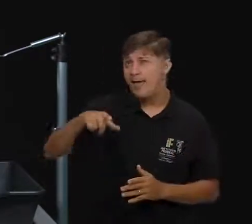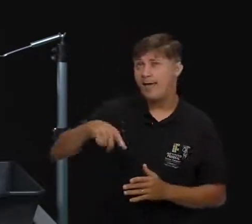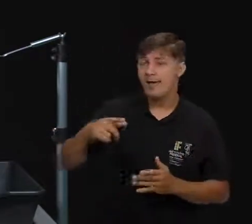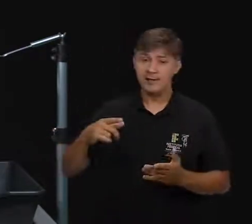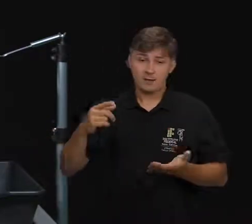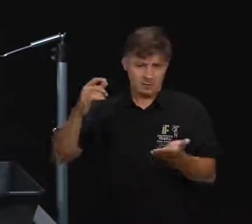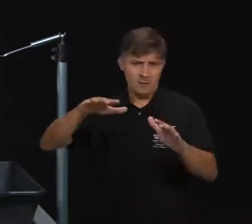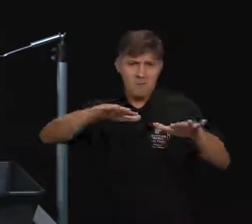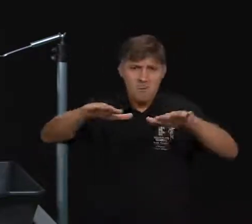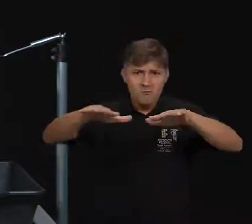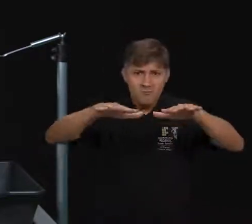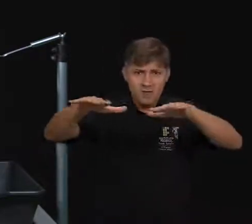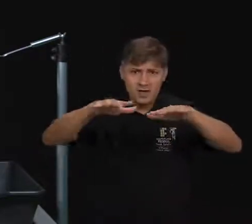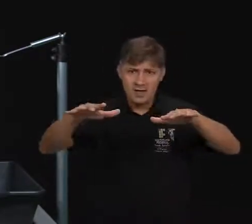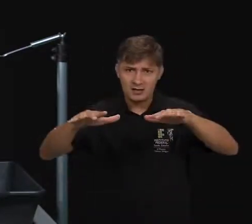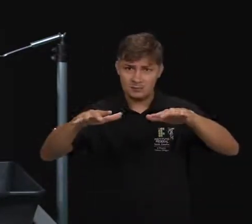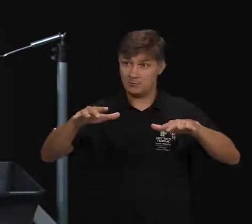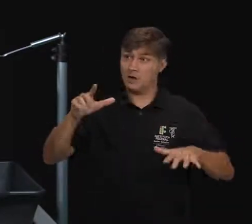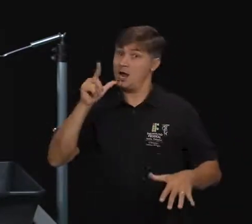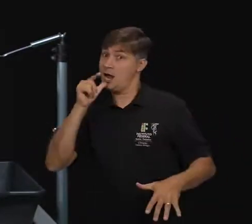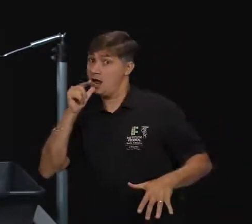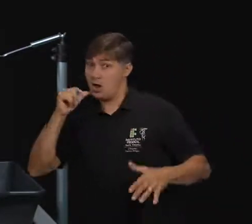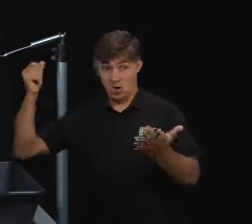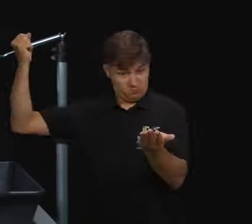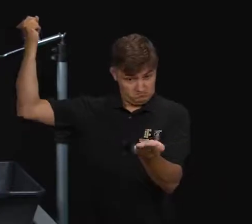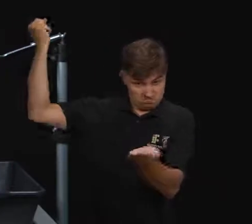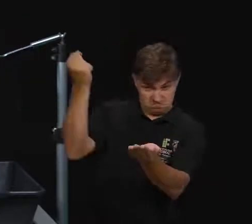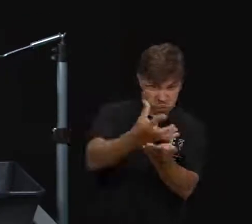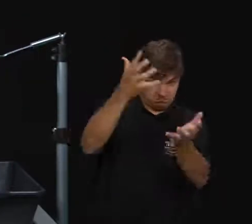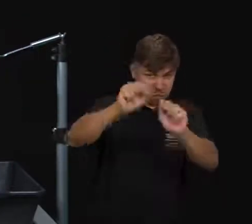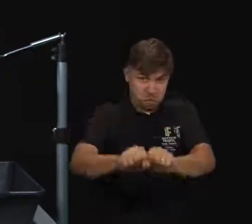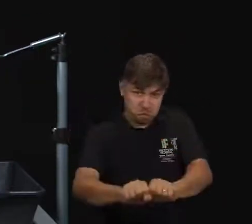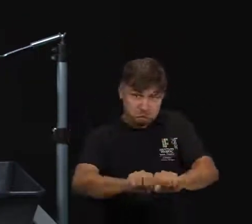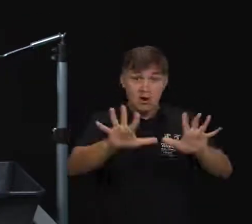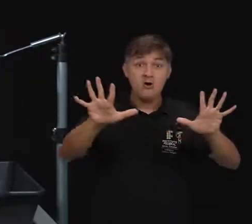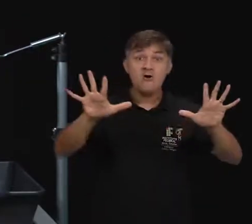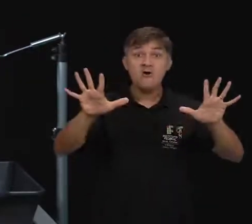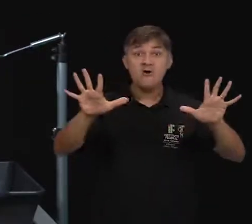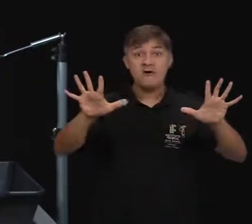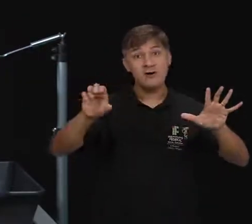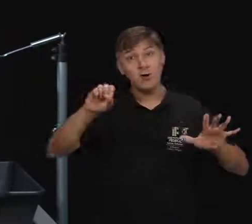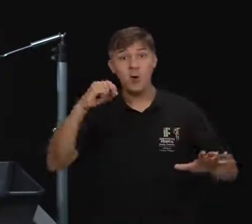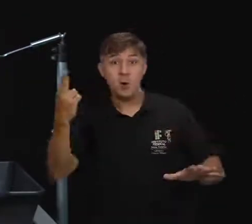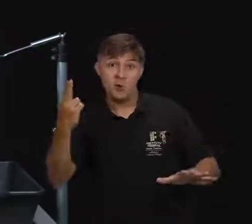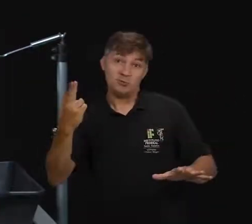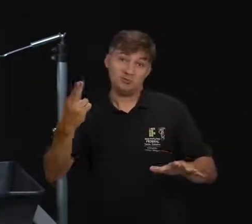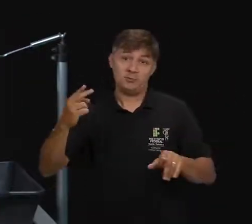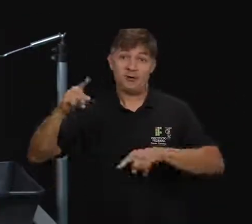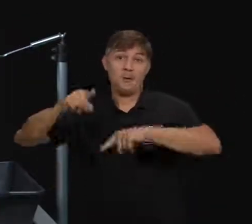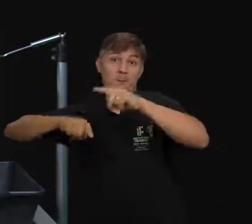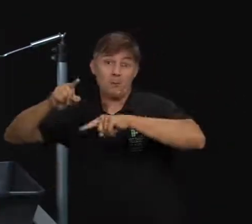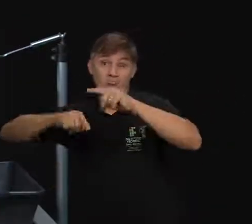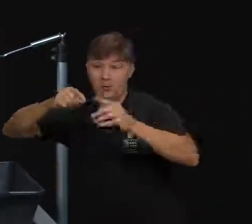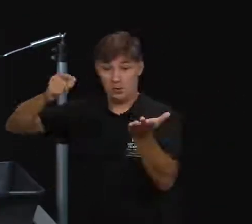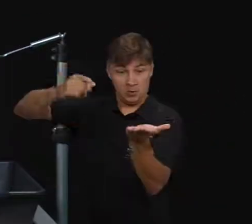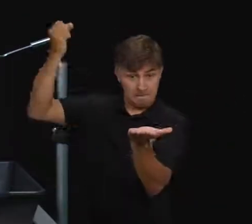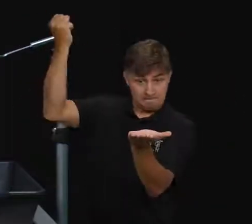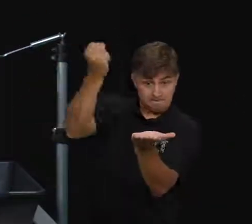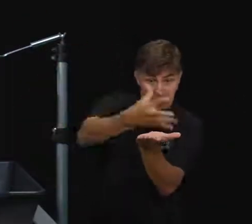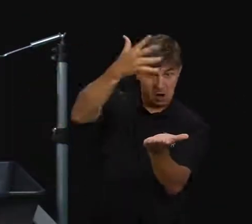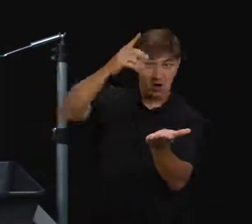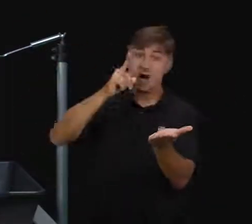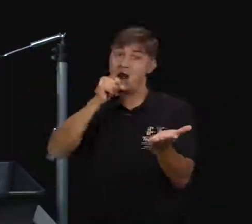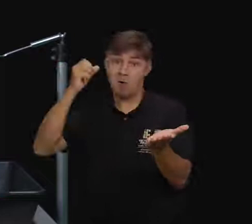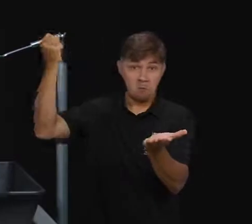né? O splash é esse movimento que um líquido faz quando ele atinge outro líquido ou quando